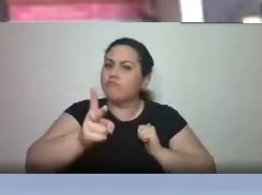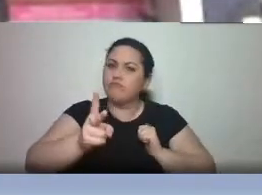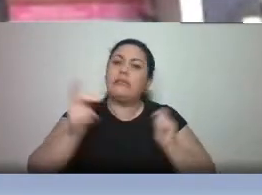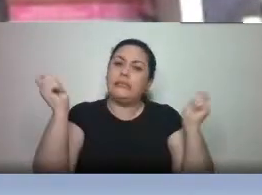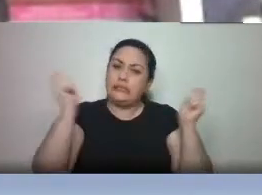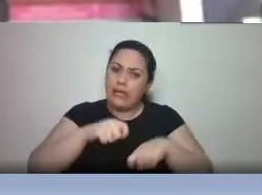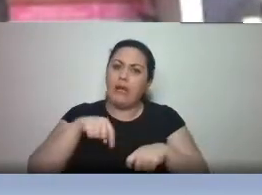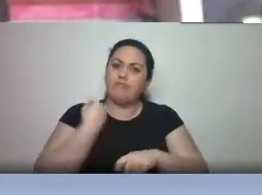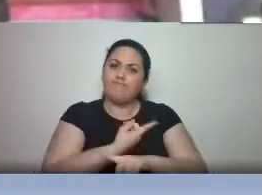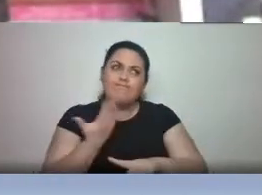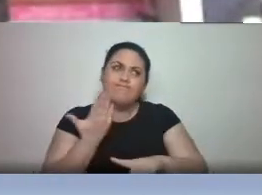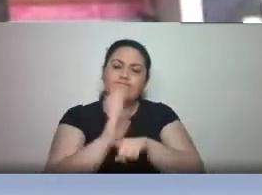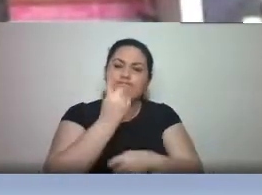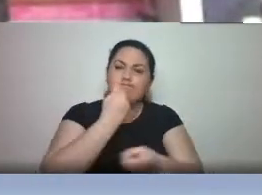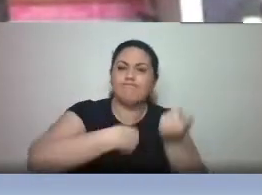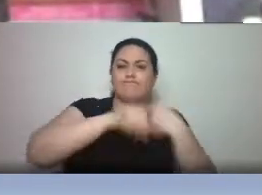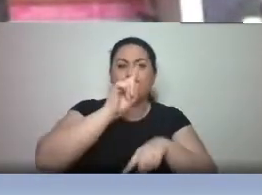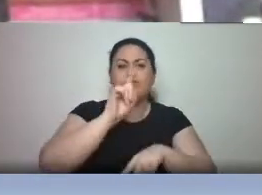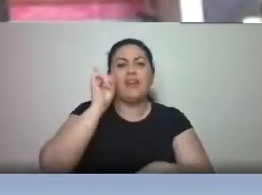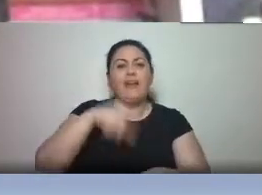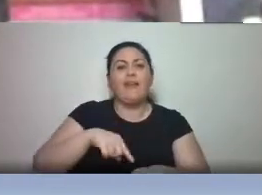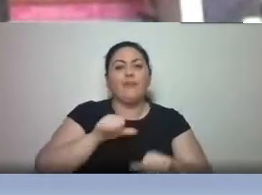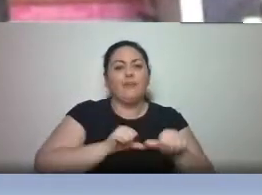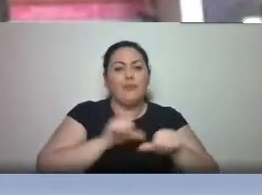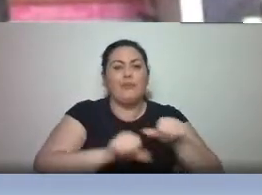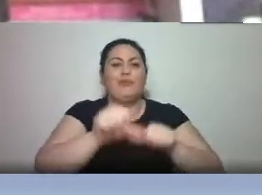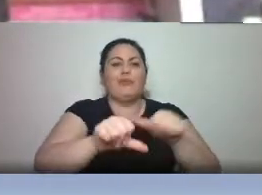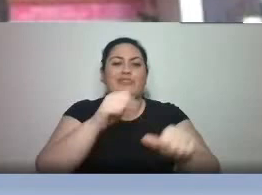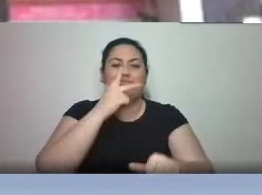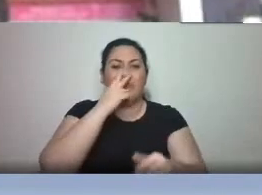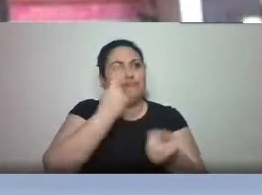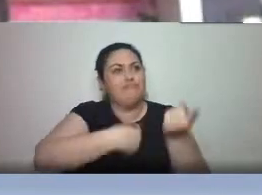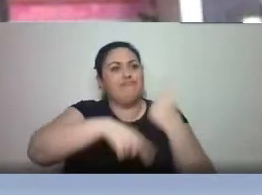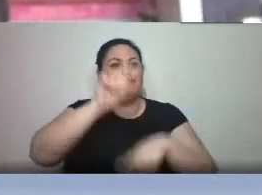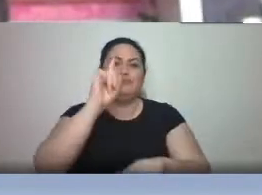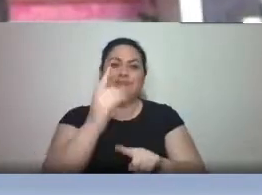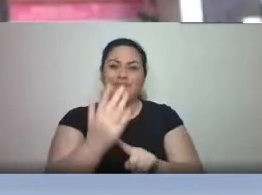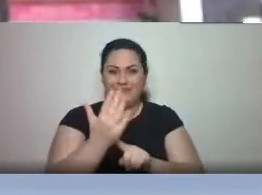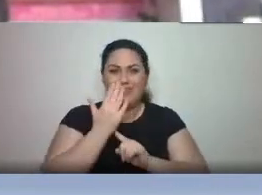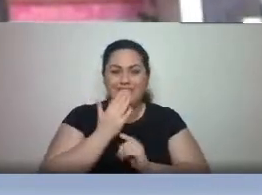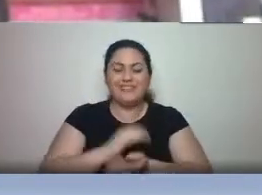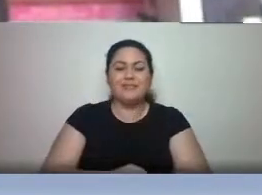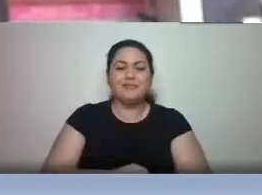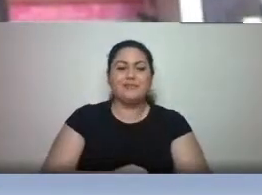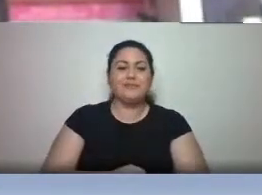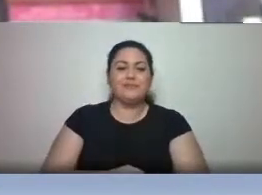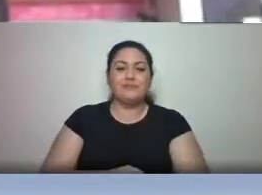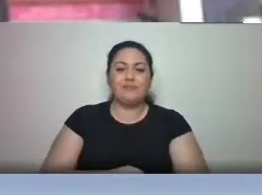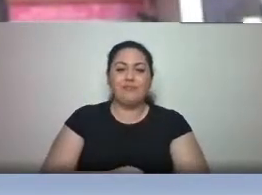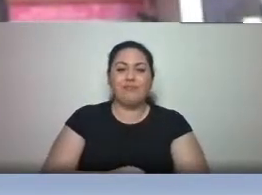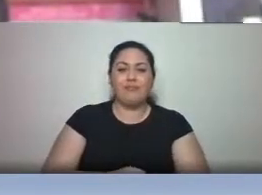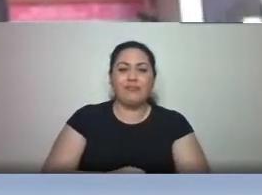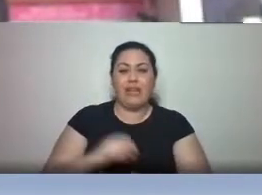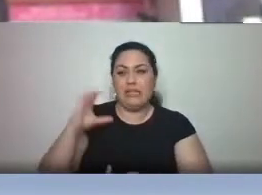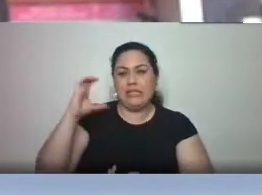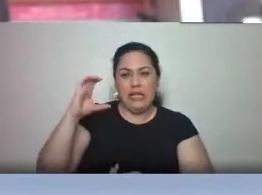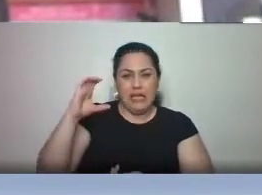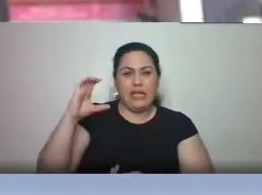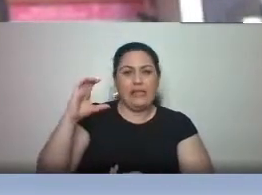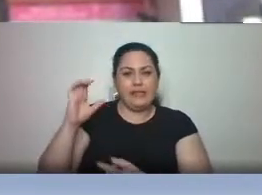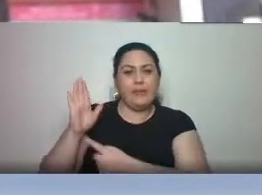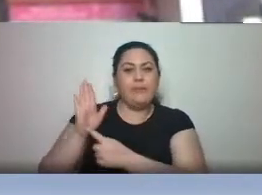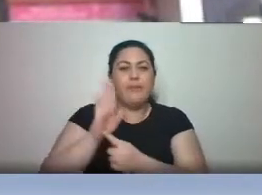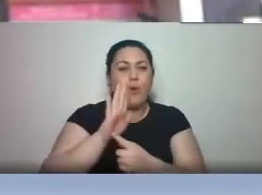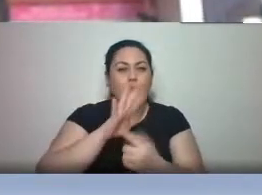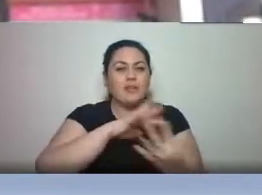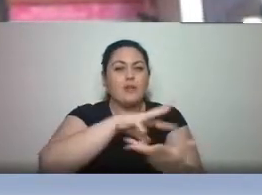mudar, né? E as micro-revoluções estão aí para mostrar isso. A ciência em todo mundo está dando exemplo de colaboração e trabalho